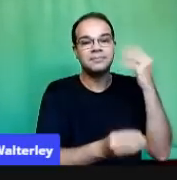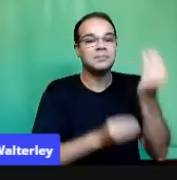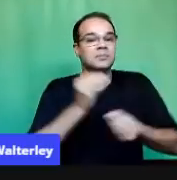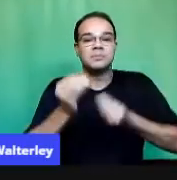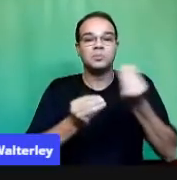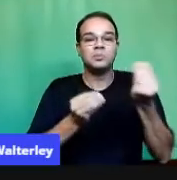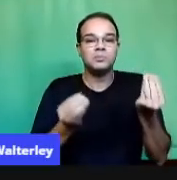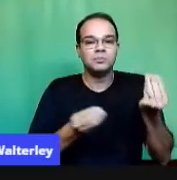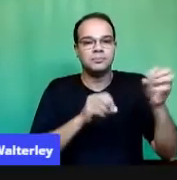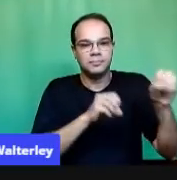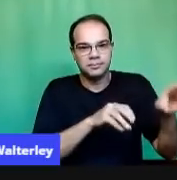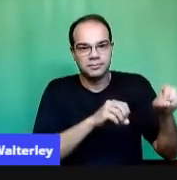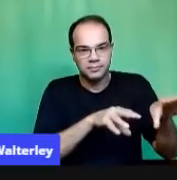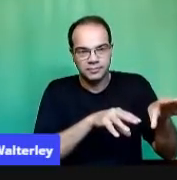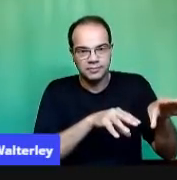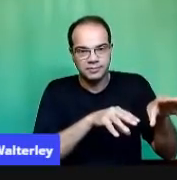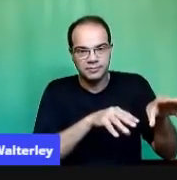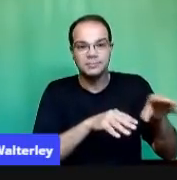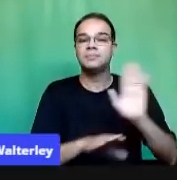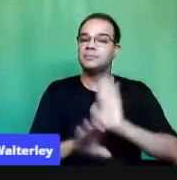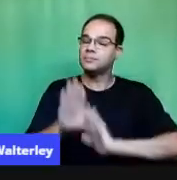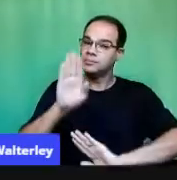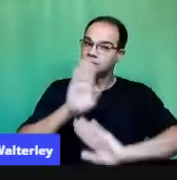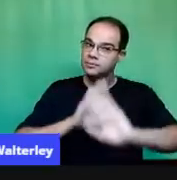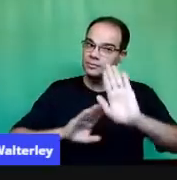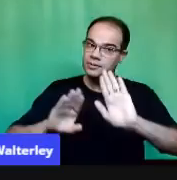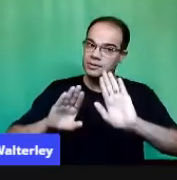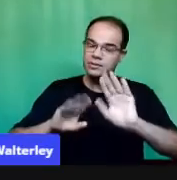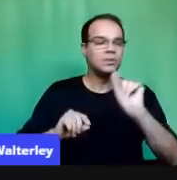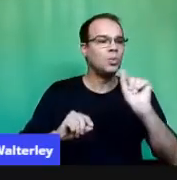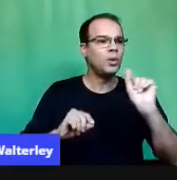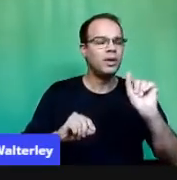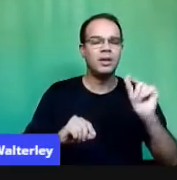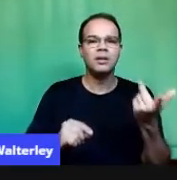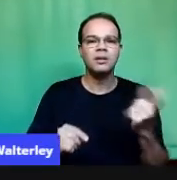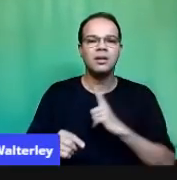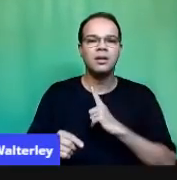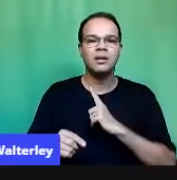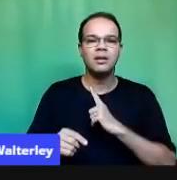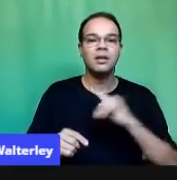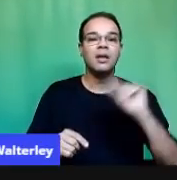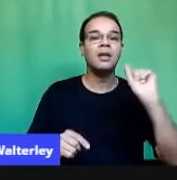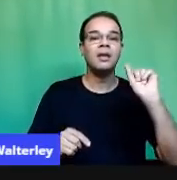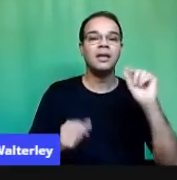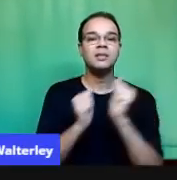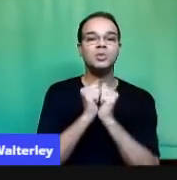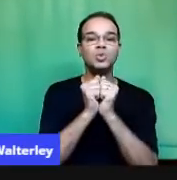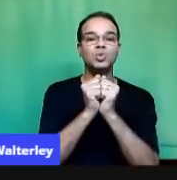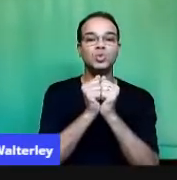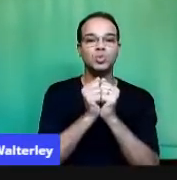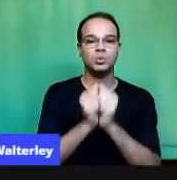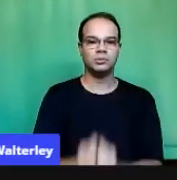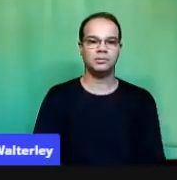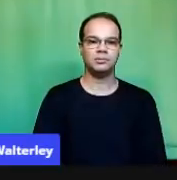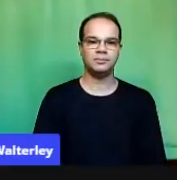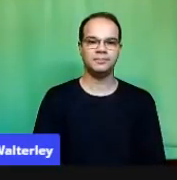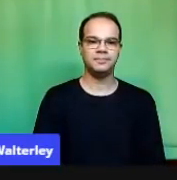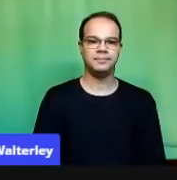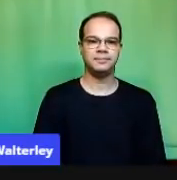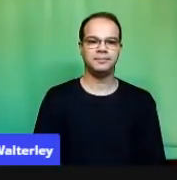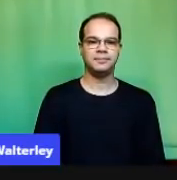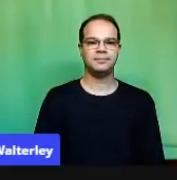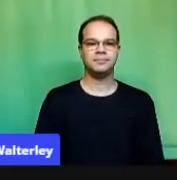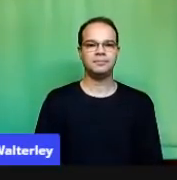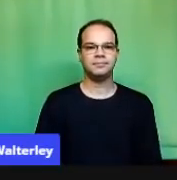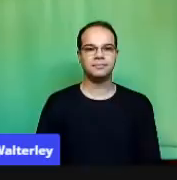dentro de casa. O que essa criança vai ter de material, quem vai estar acompanhando, como que nós